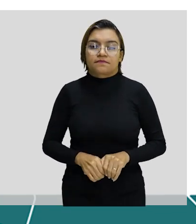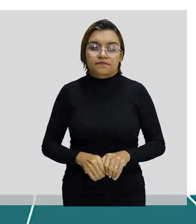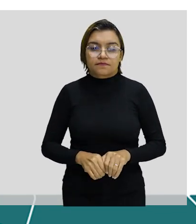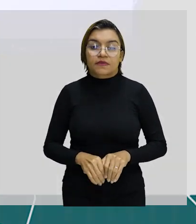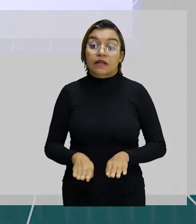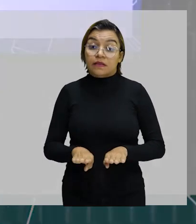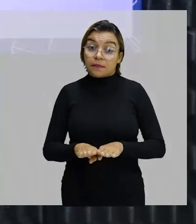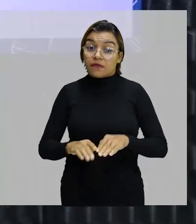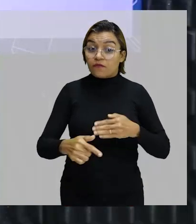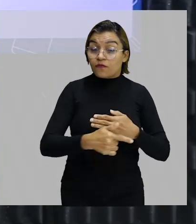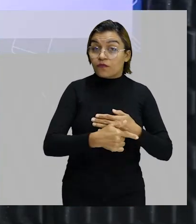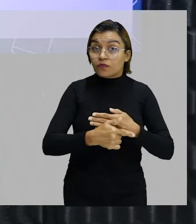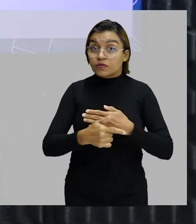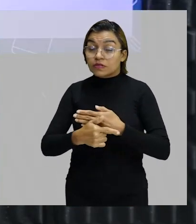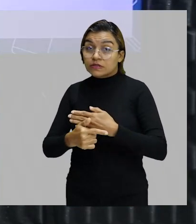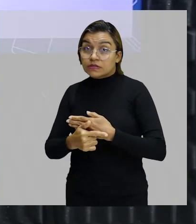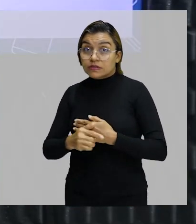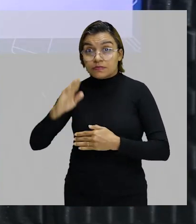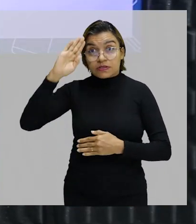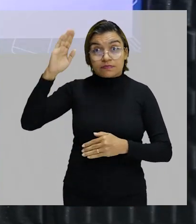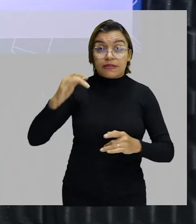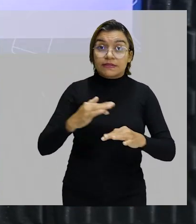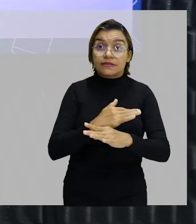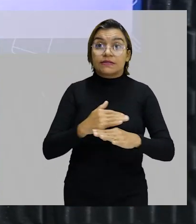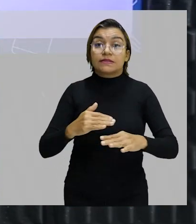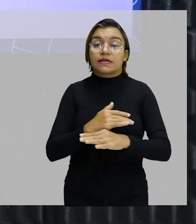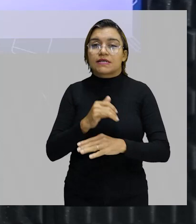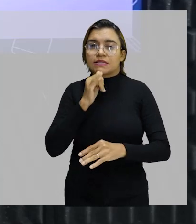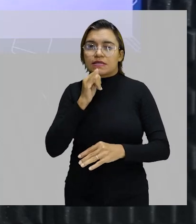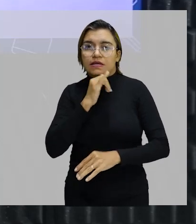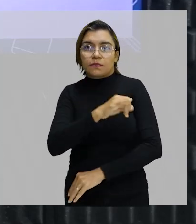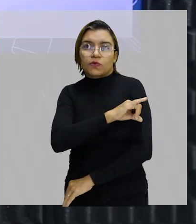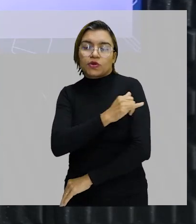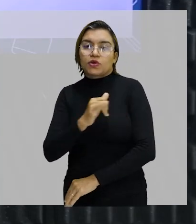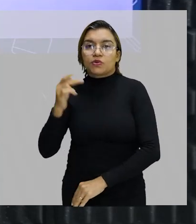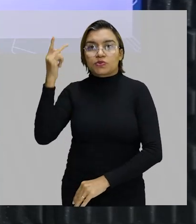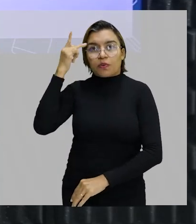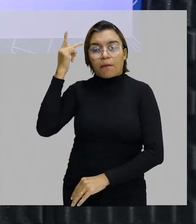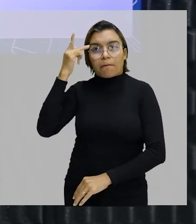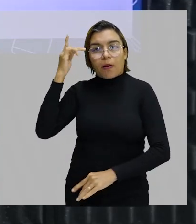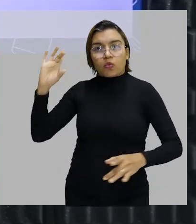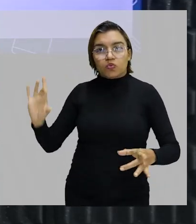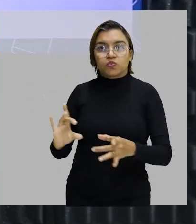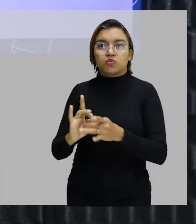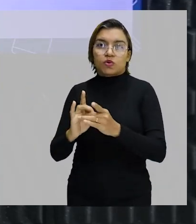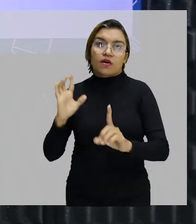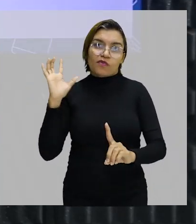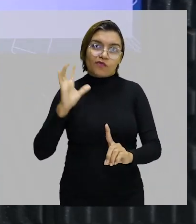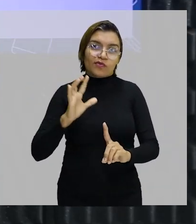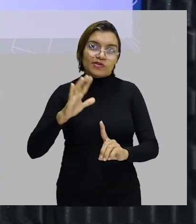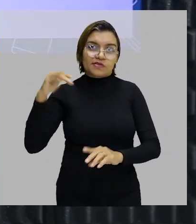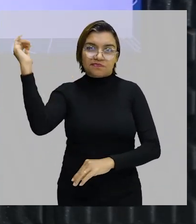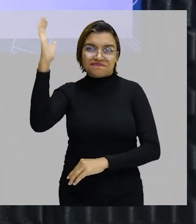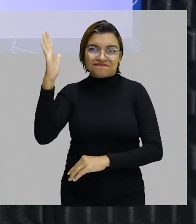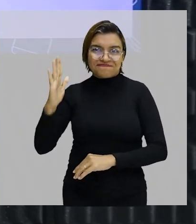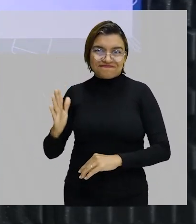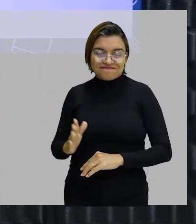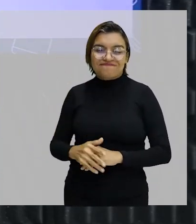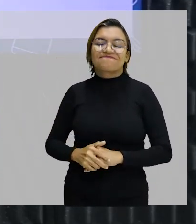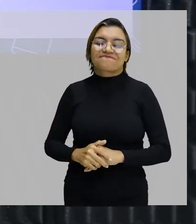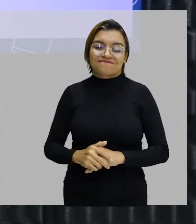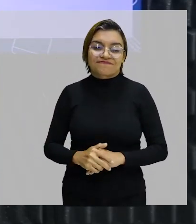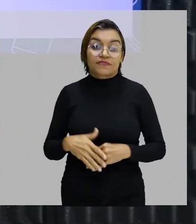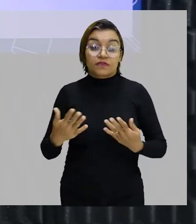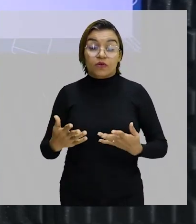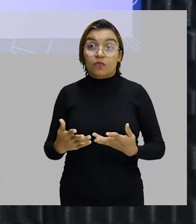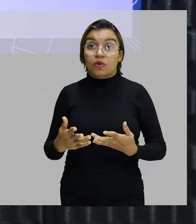o papel das principais cidades, né, como, por exemplo, o eixo Rio-São Paulo, que tanto influencia no território nacional. Belezinha? Então, é um